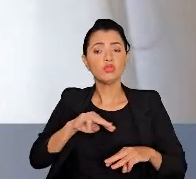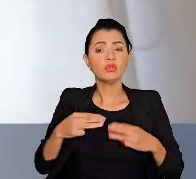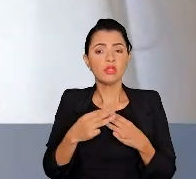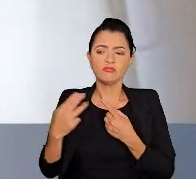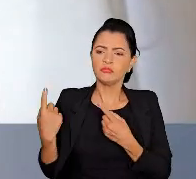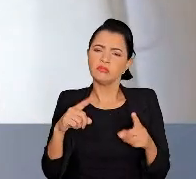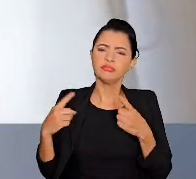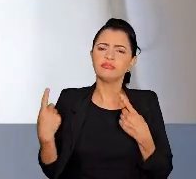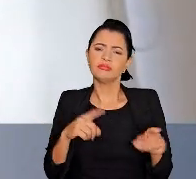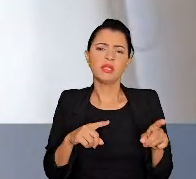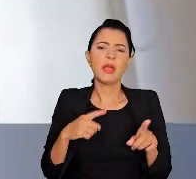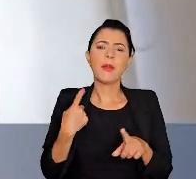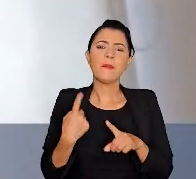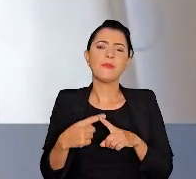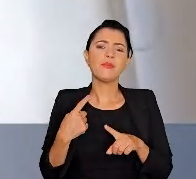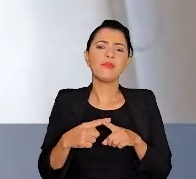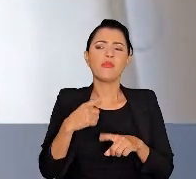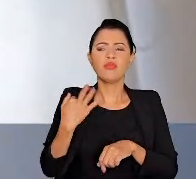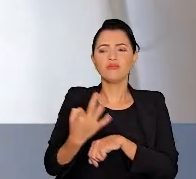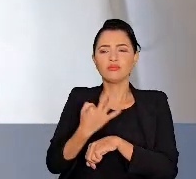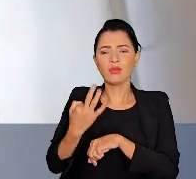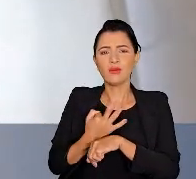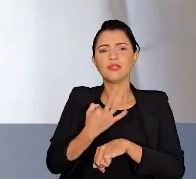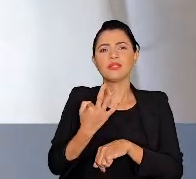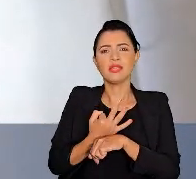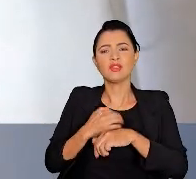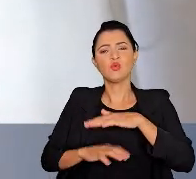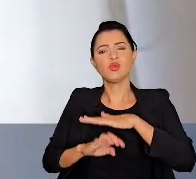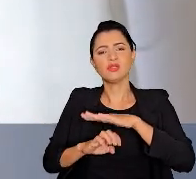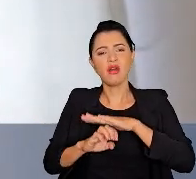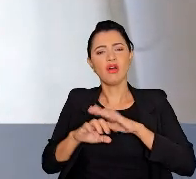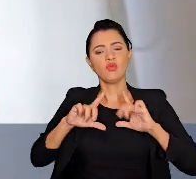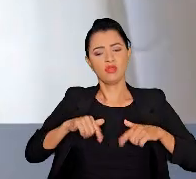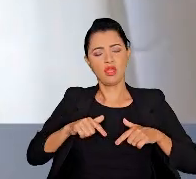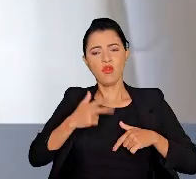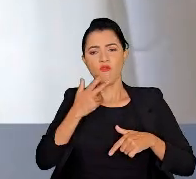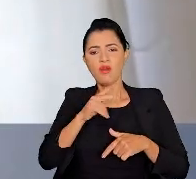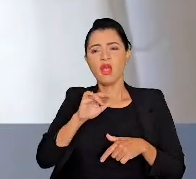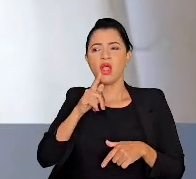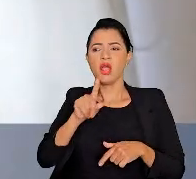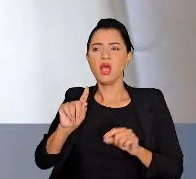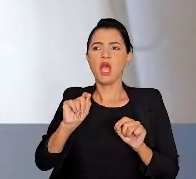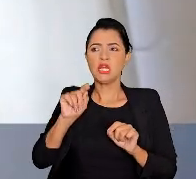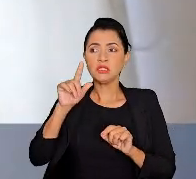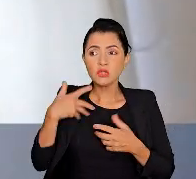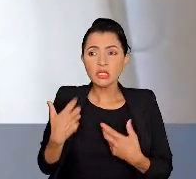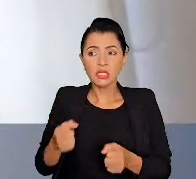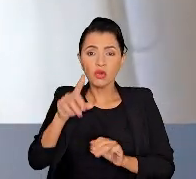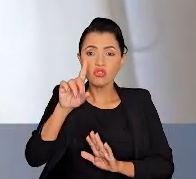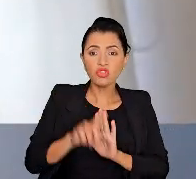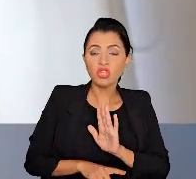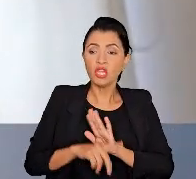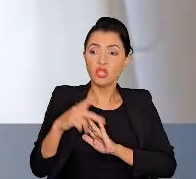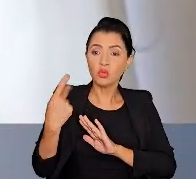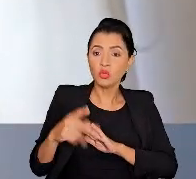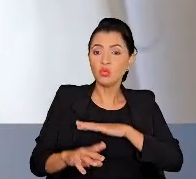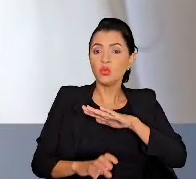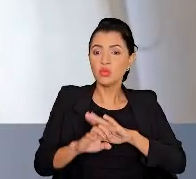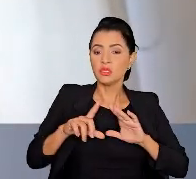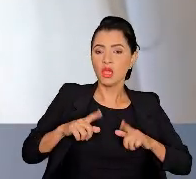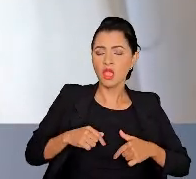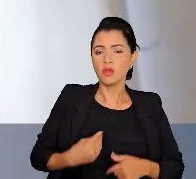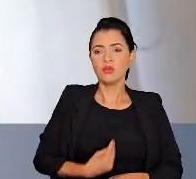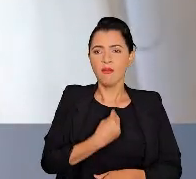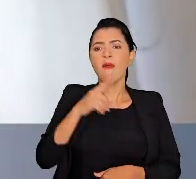atacados por causa da existência do Estado de Israel. Diz ele, negar o direito de Israel existir é o novo